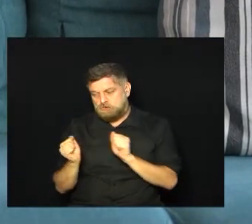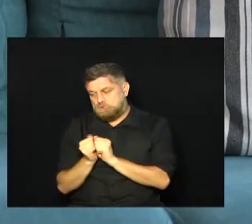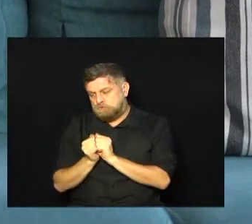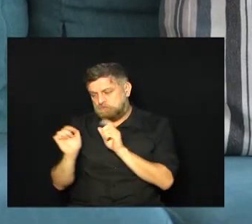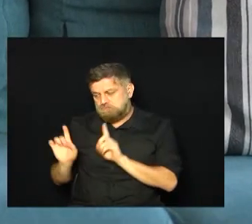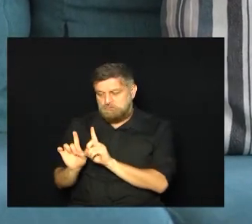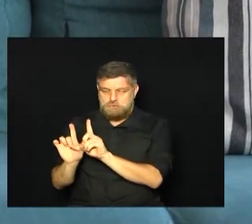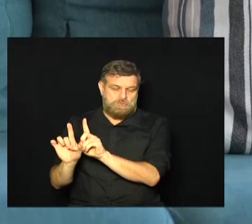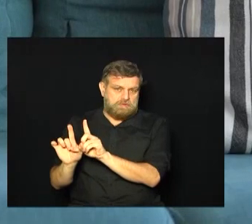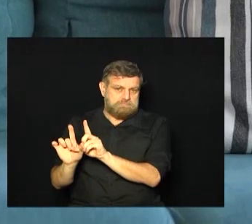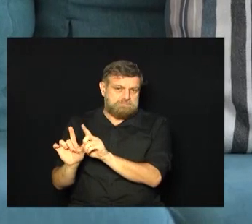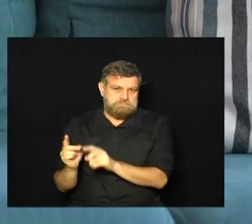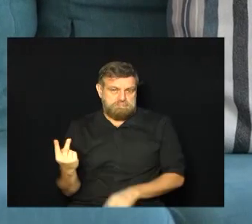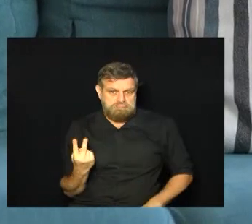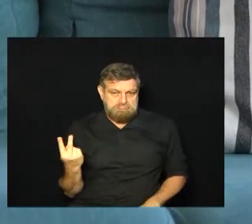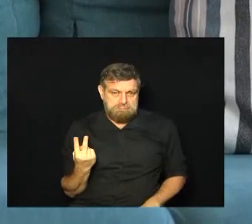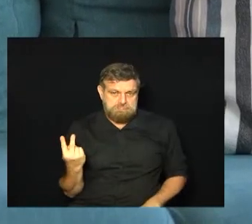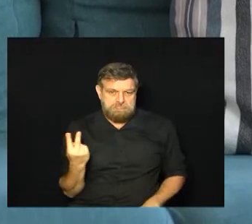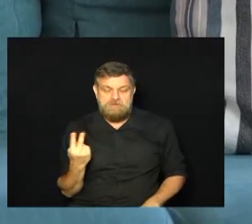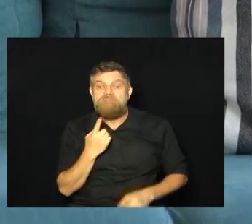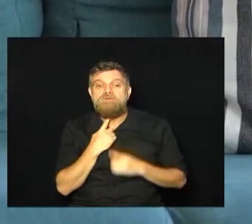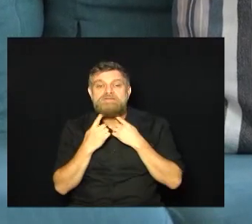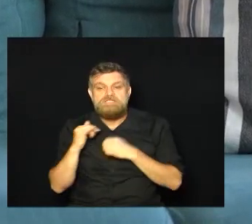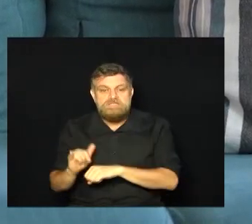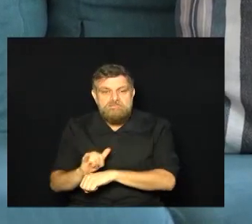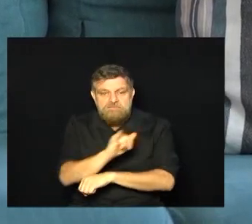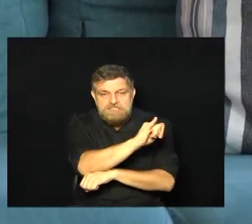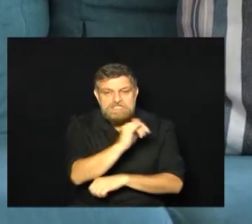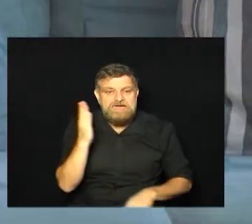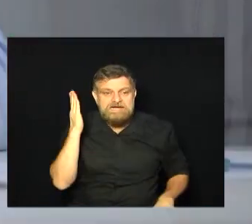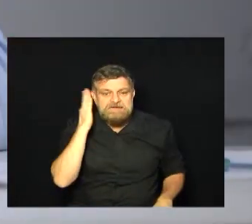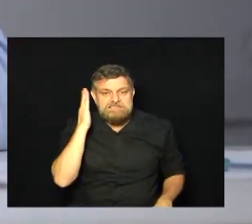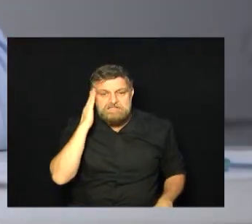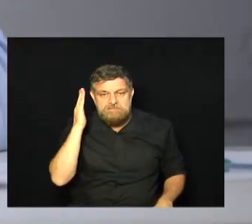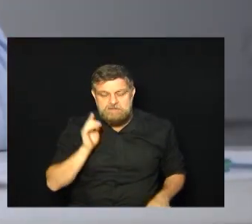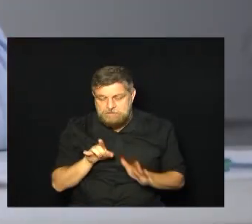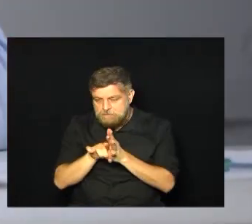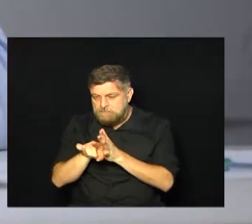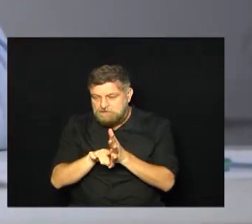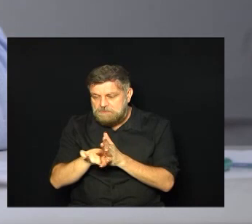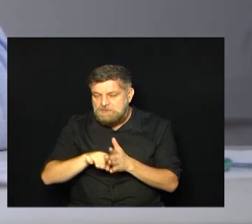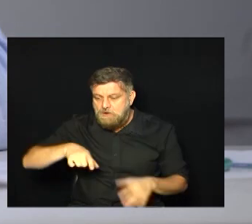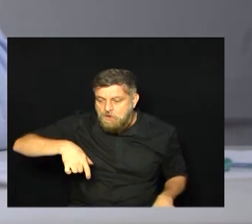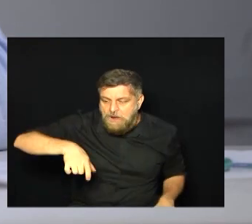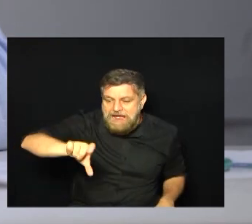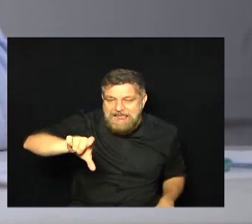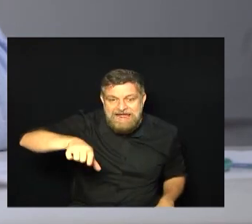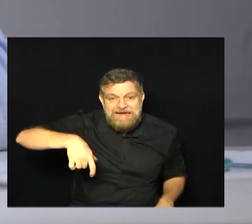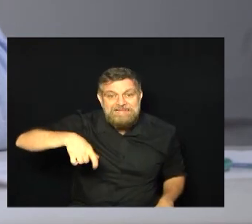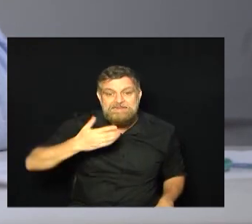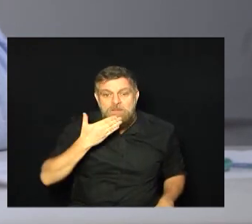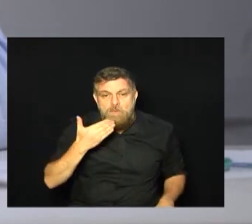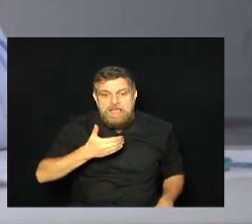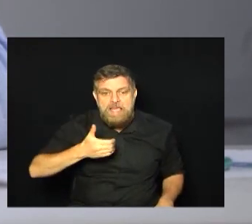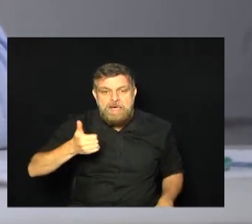outra pessoa da família, por exemplo. Então, ela tem que verificar qual que é o cartão que é melhor para